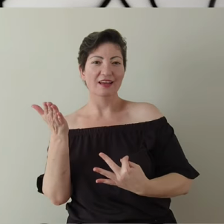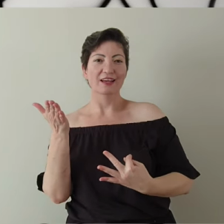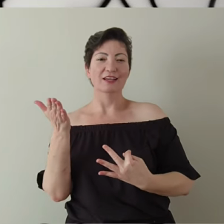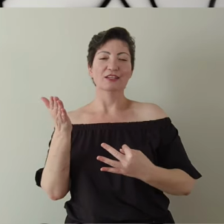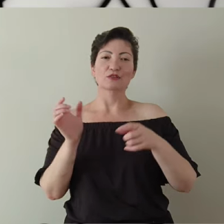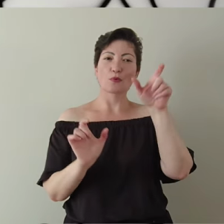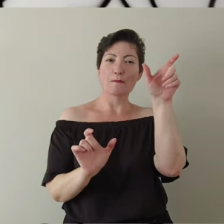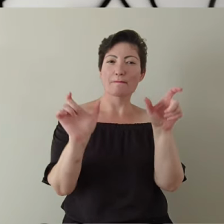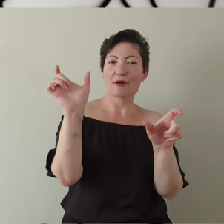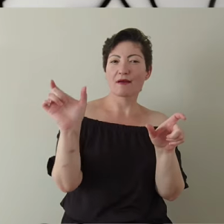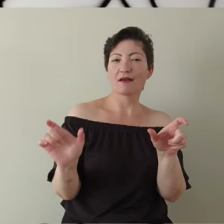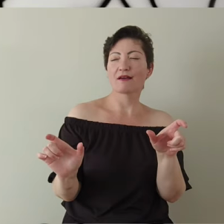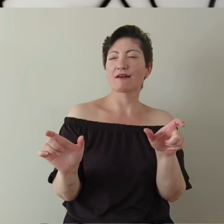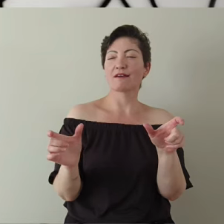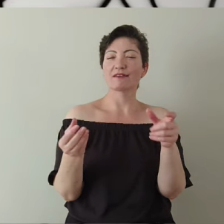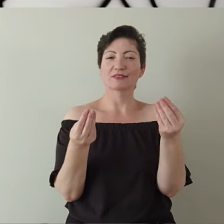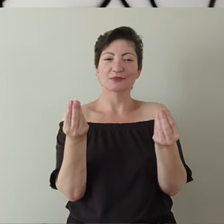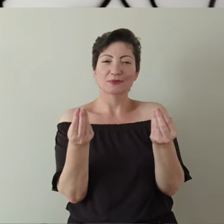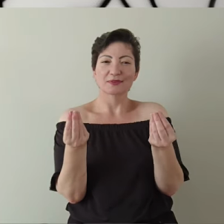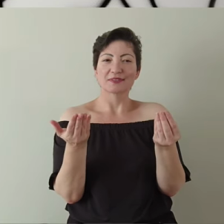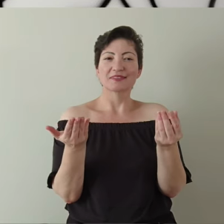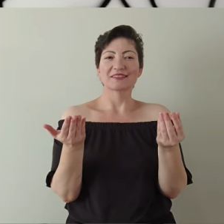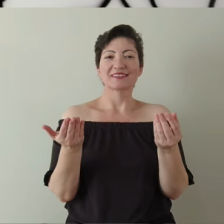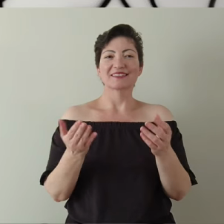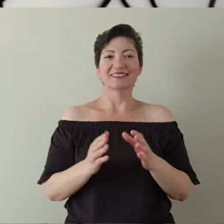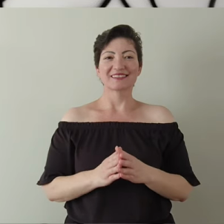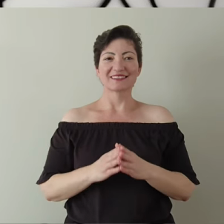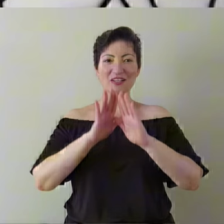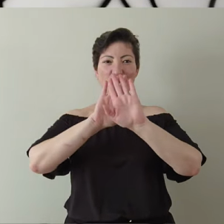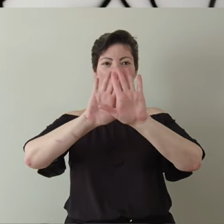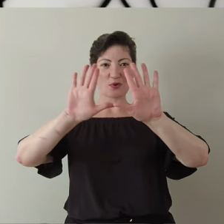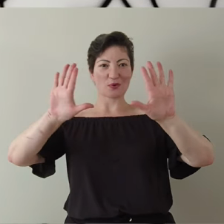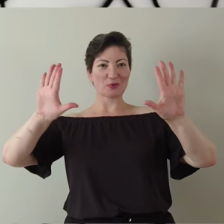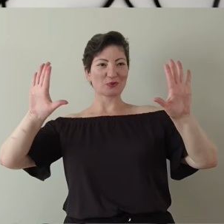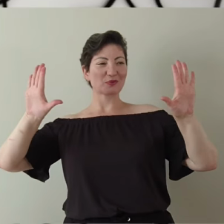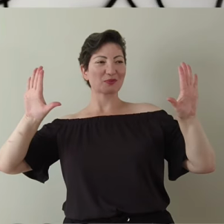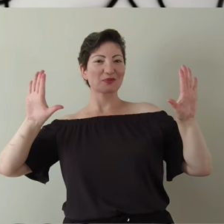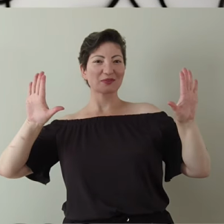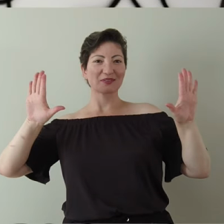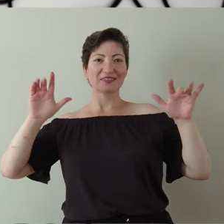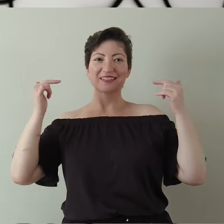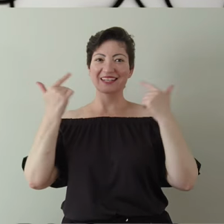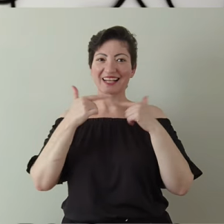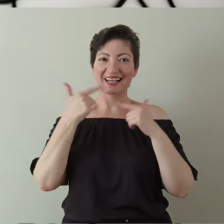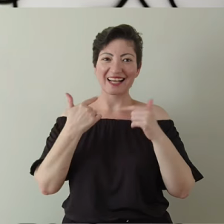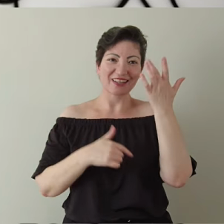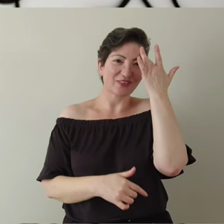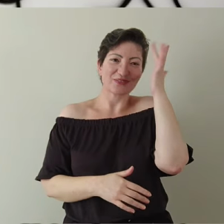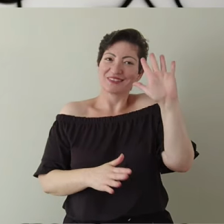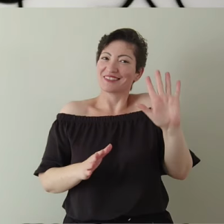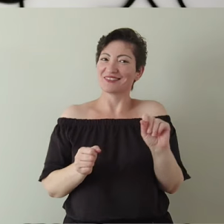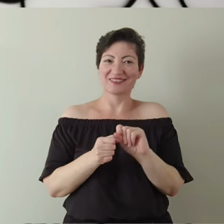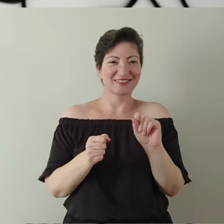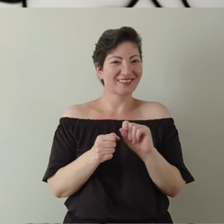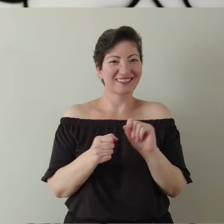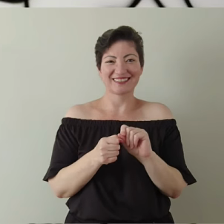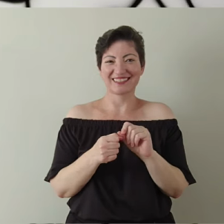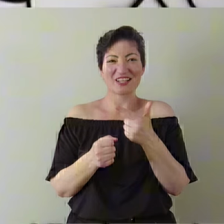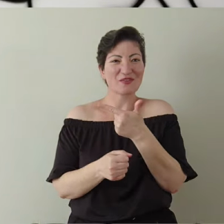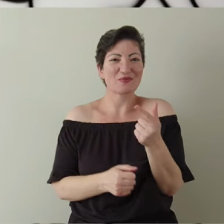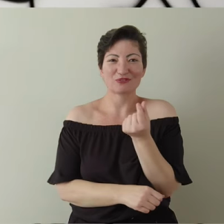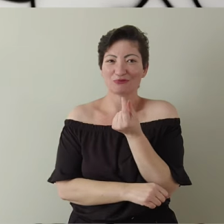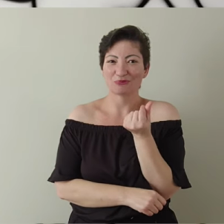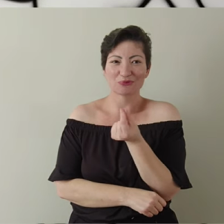De personagens e tal. E os cenários foi muito engraçado porque a gente não sabia fazer cenário, a gente não